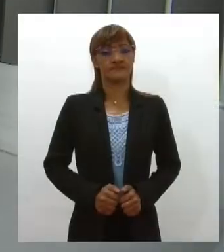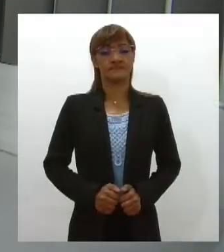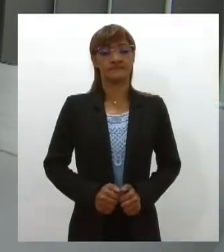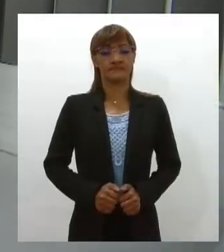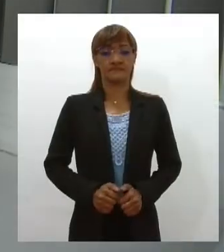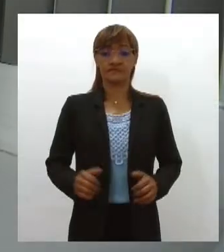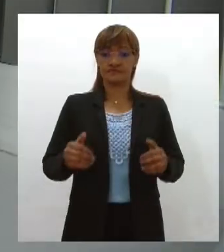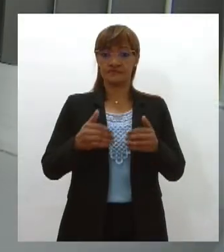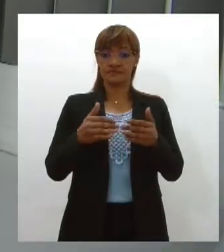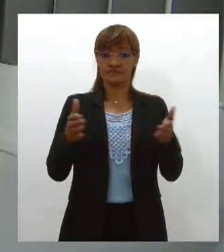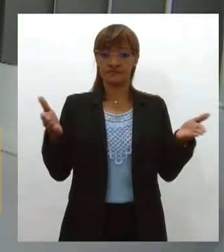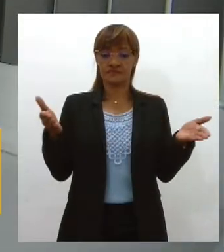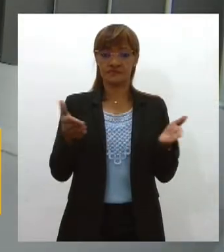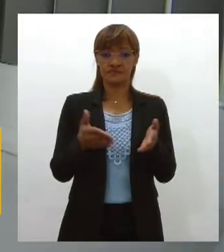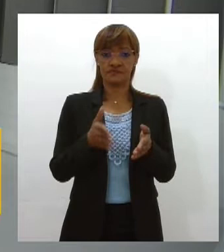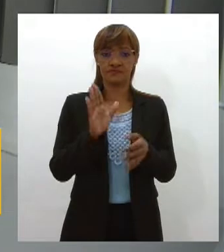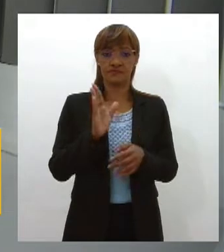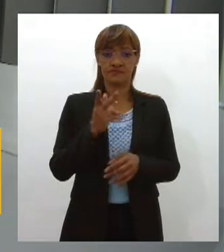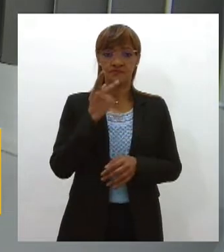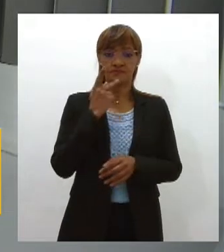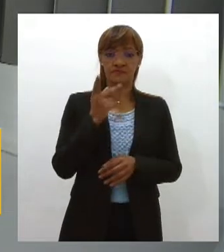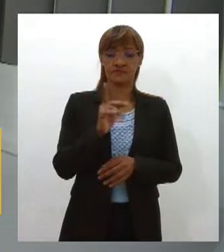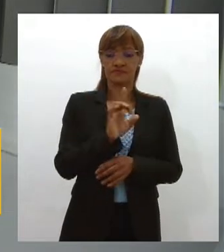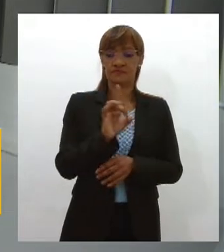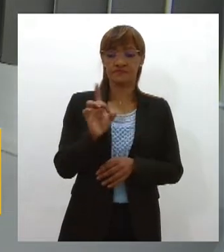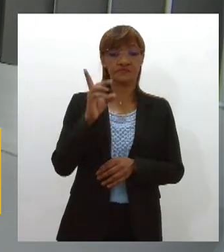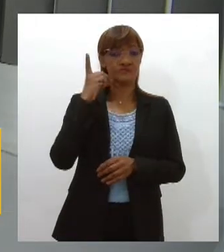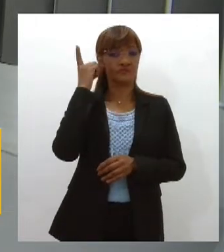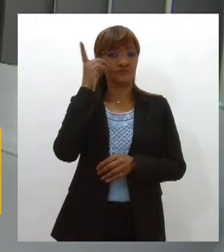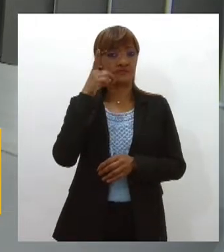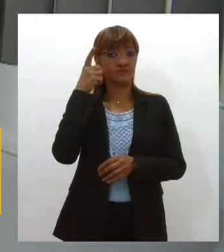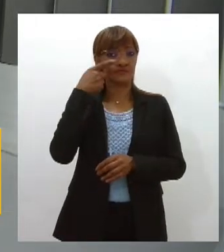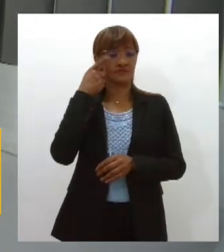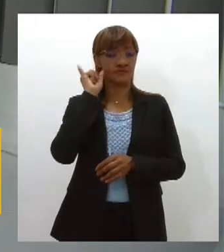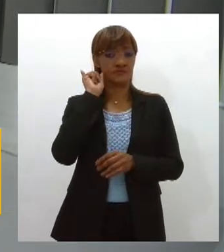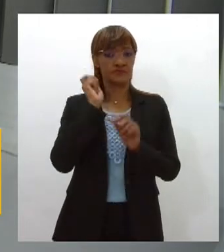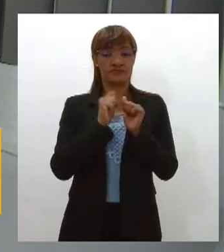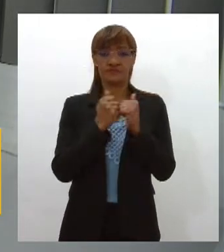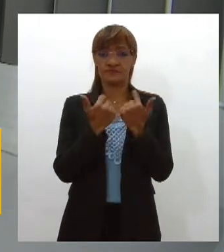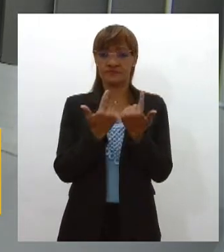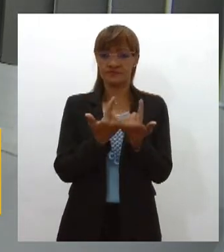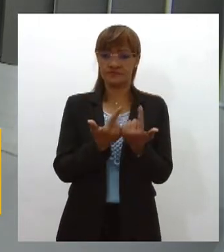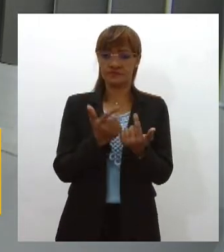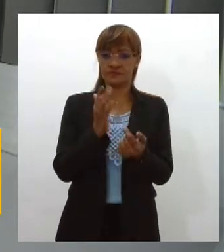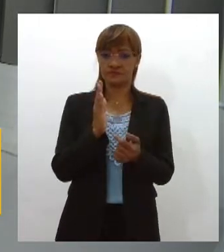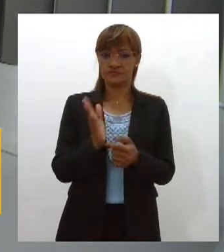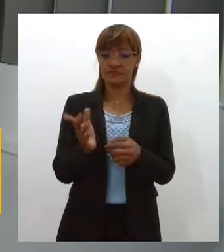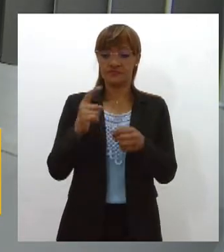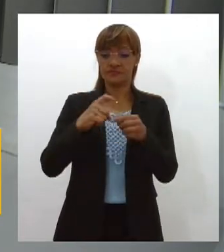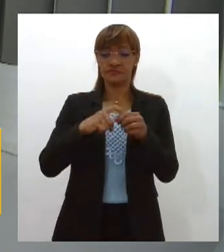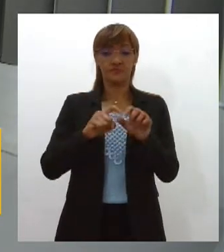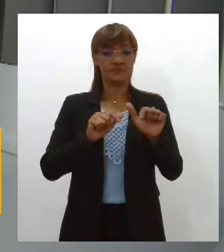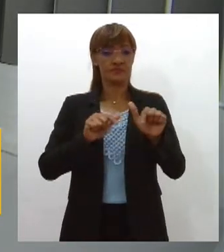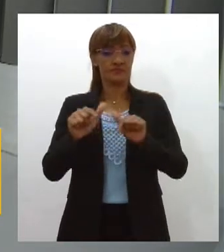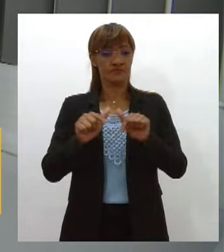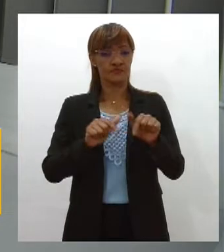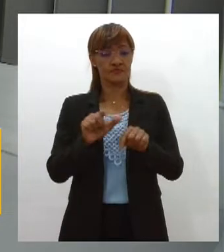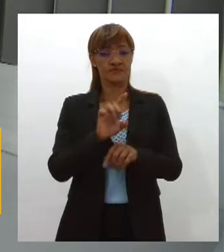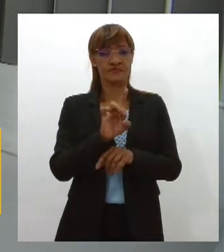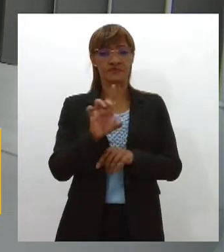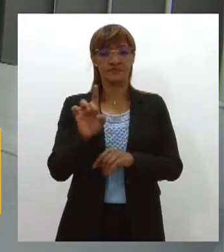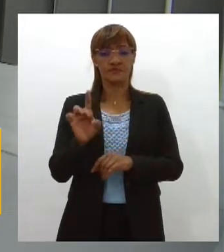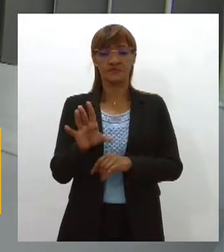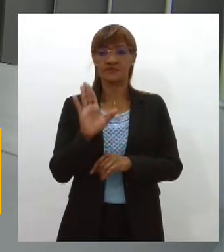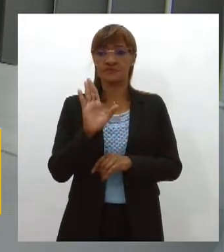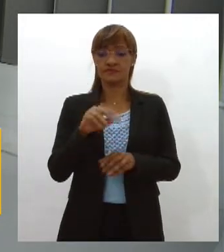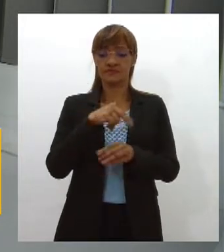Começamos com os pronunciamentos dos deputados na sessão de ontem na Lese. No retorno aos trabalhos, os parlamentares utilizaram a